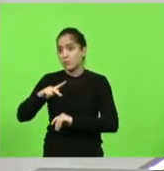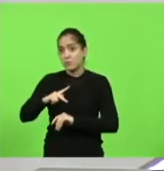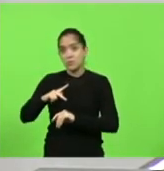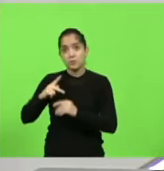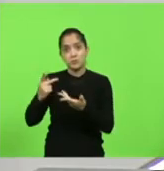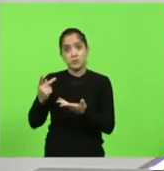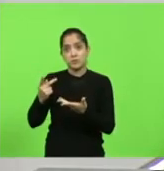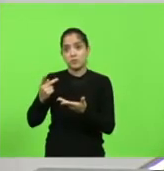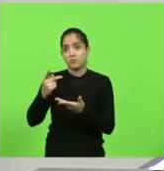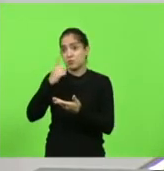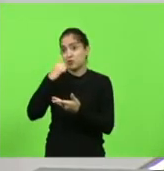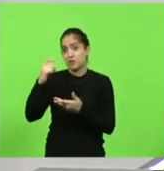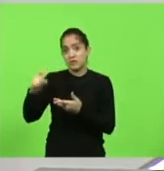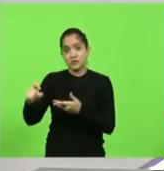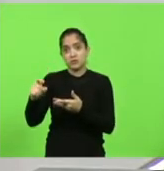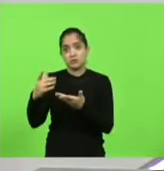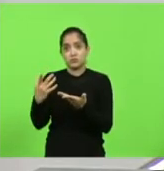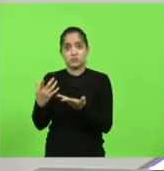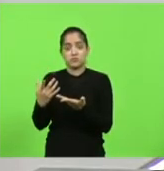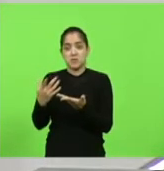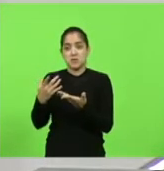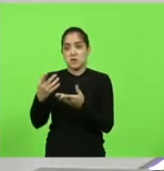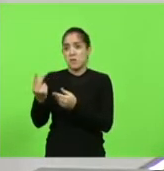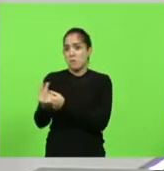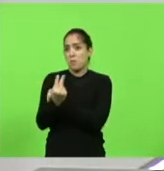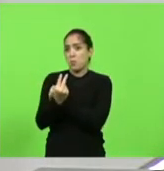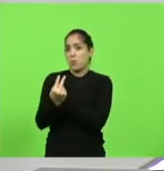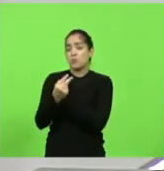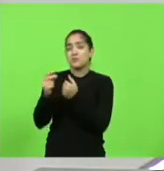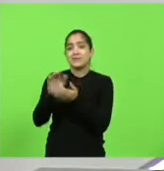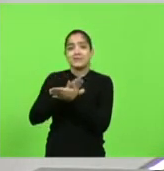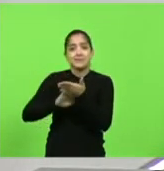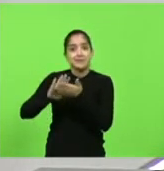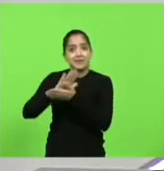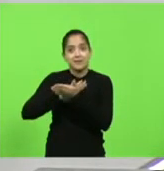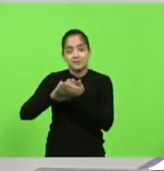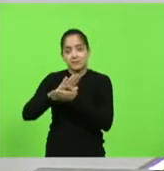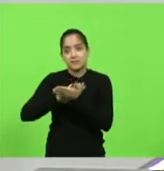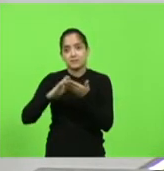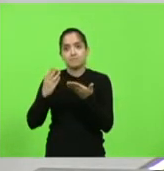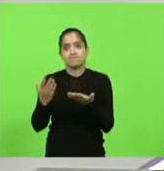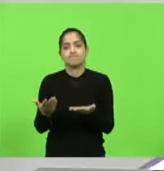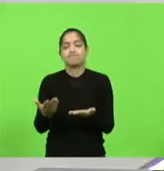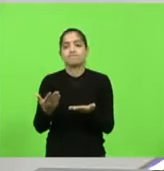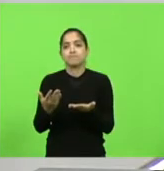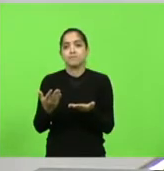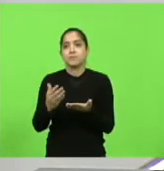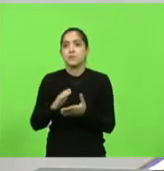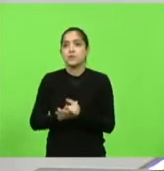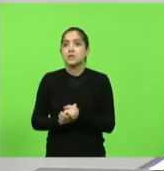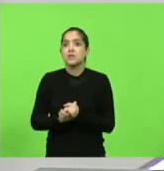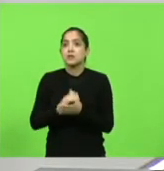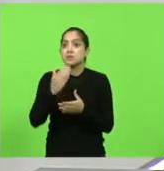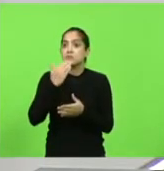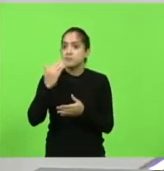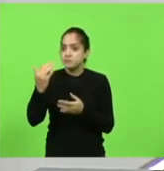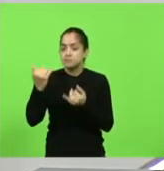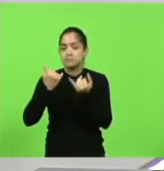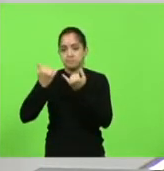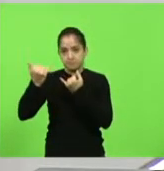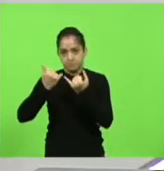do lixo e não protege a ninguém. Por isso aqui também, deputados, nós fizemos um pedido de